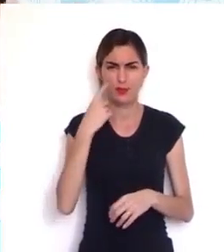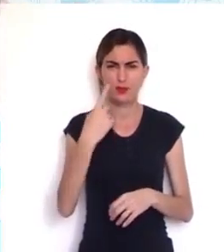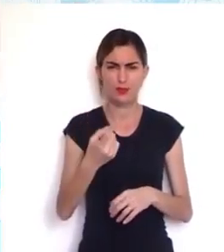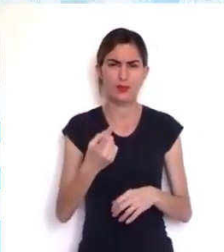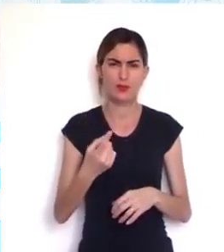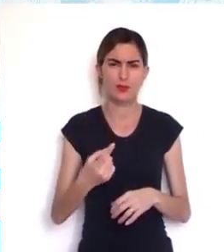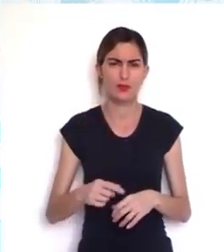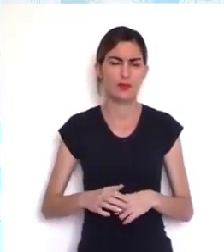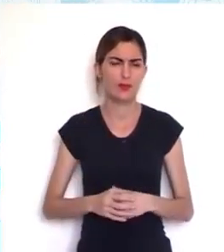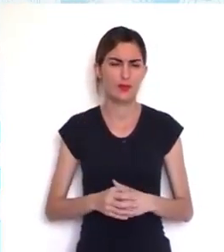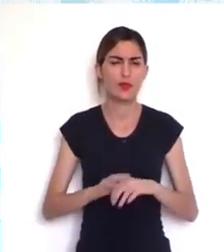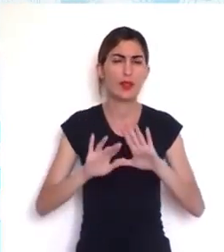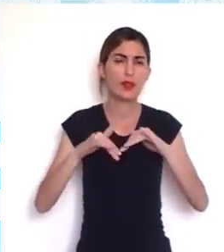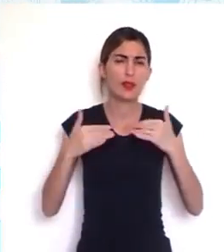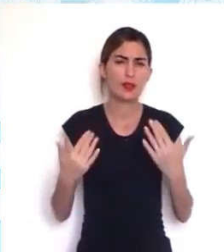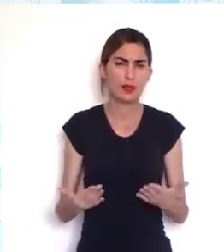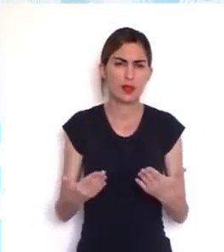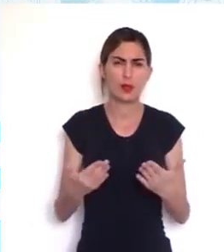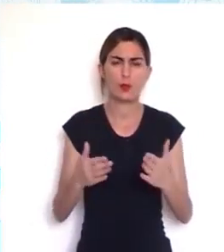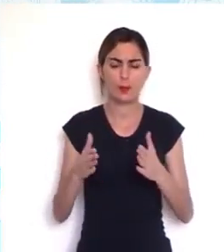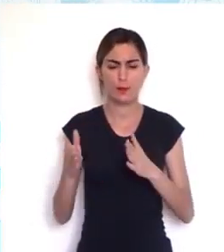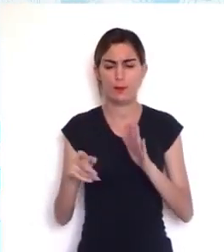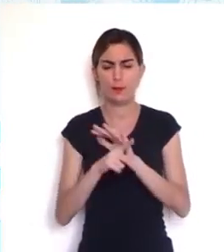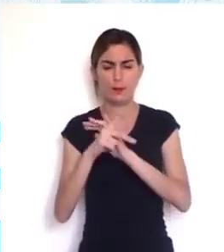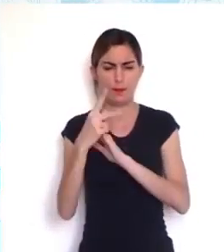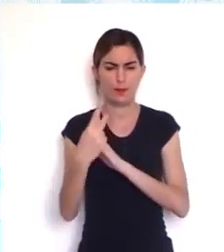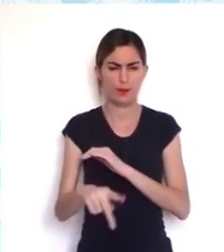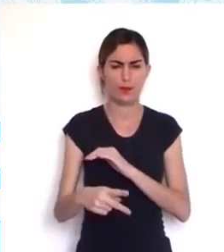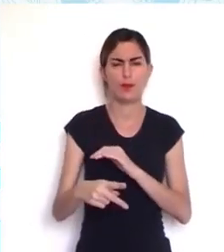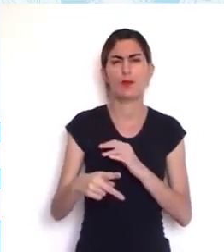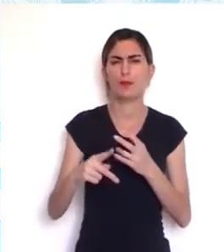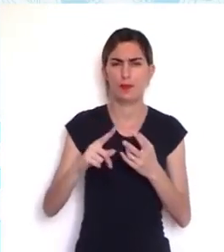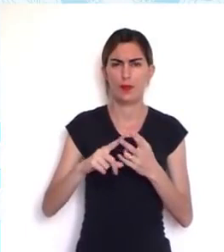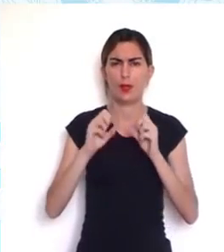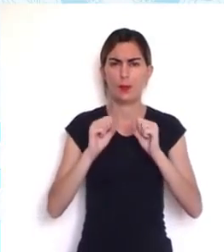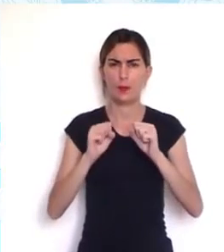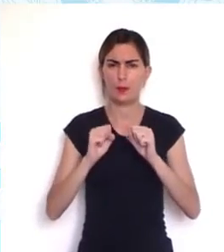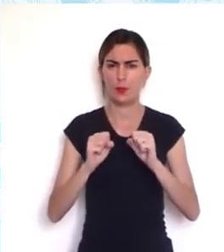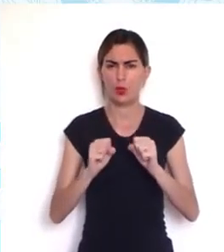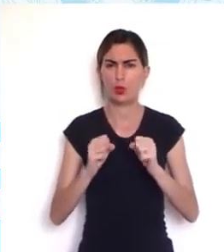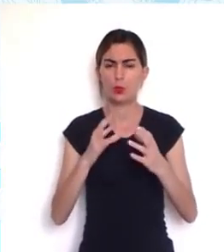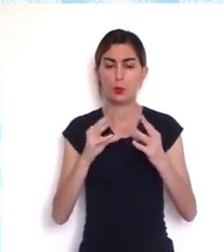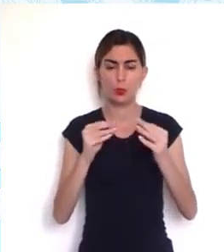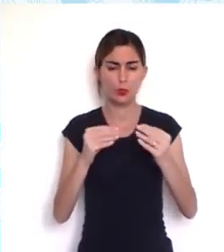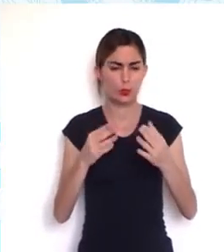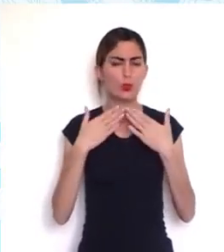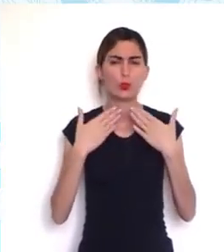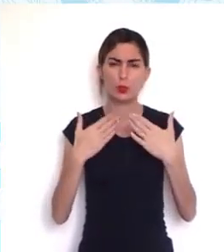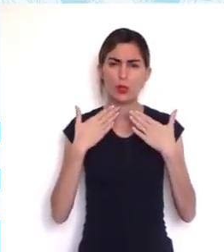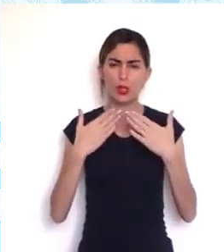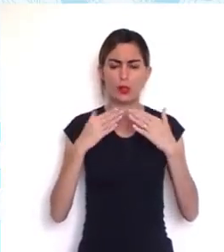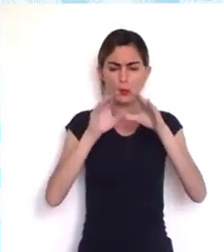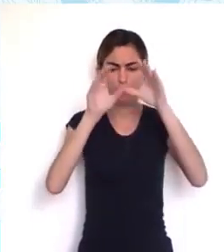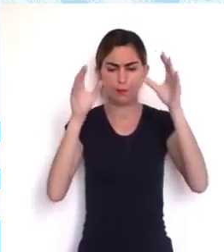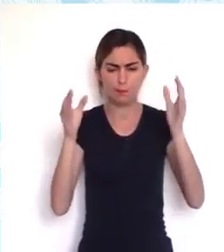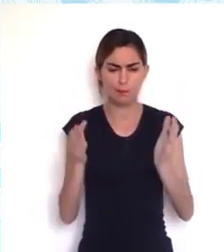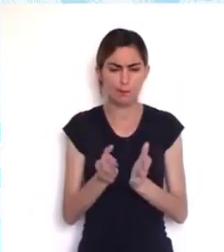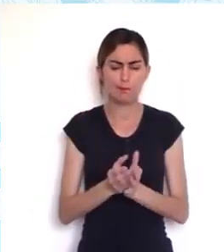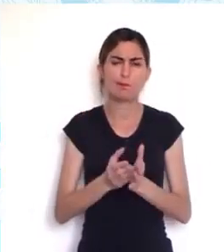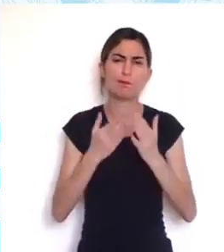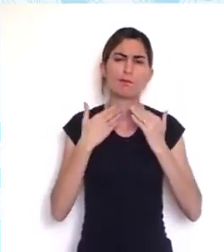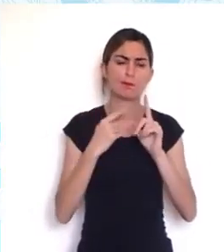pressão, pressão, pressão. Então, essa parte que está líquida, que pode estar muito quente, que pode chegar a